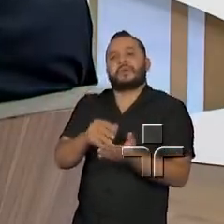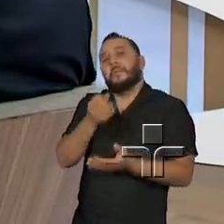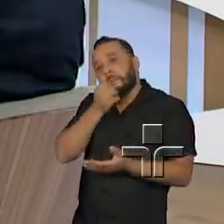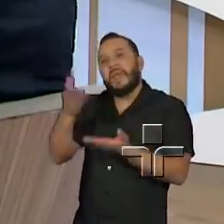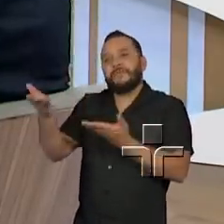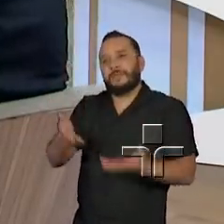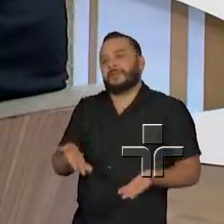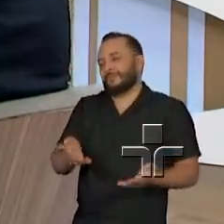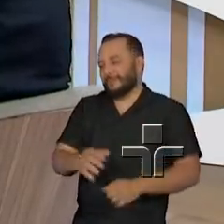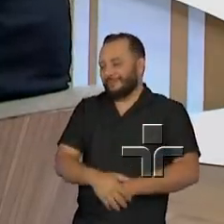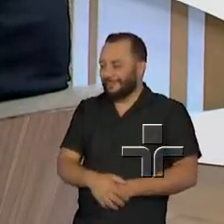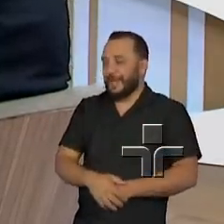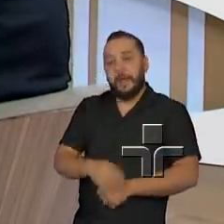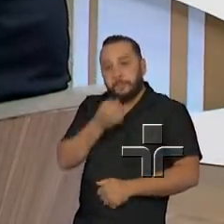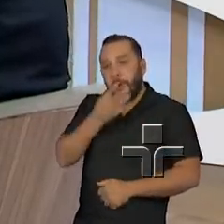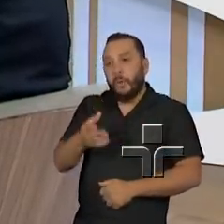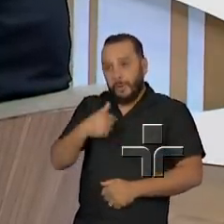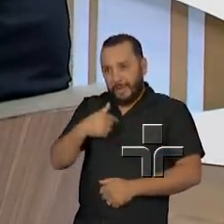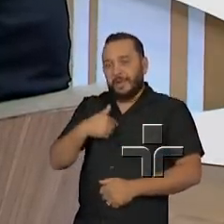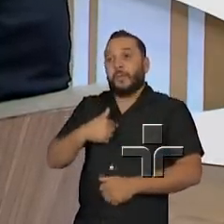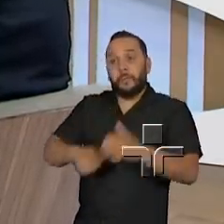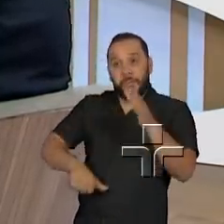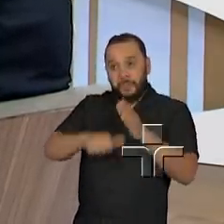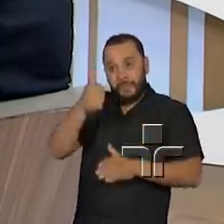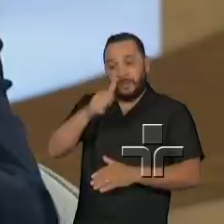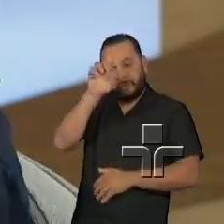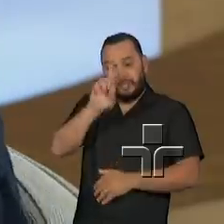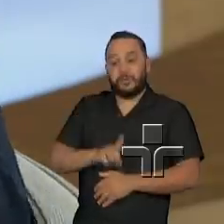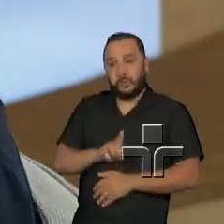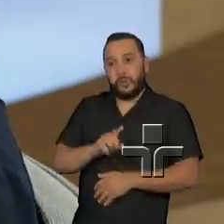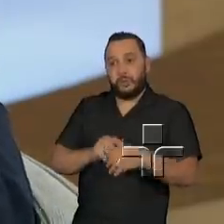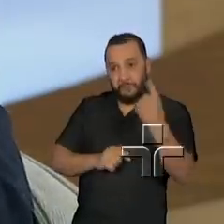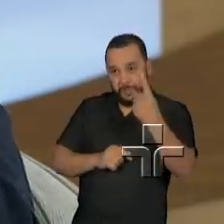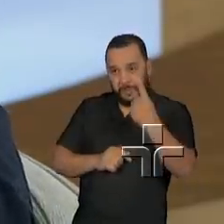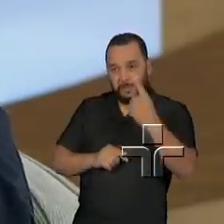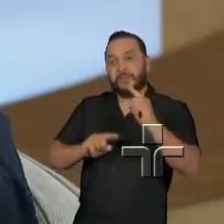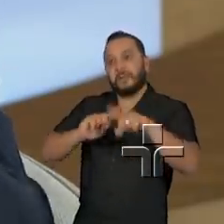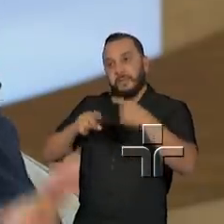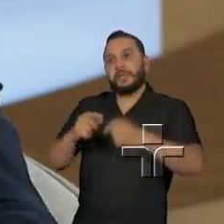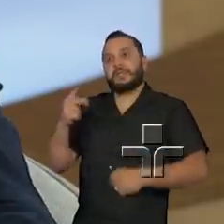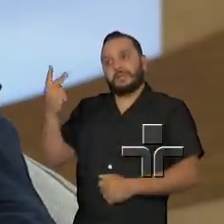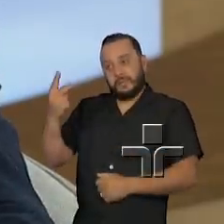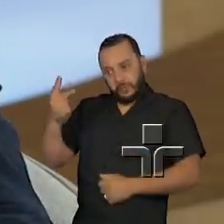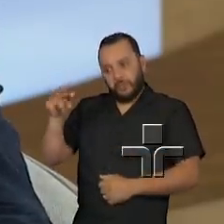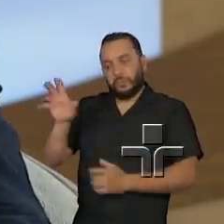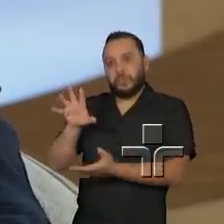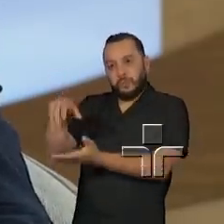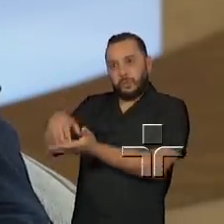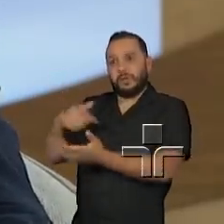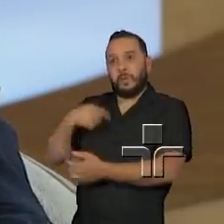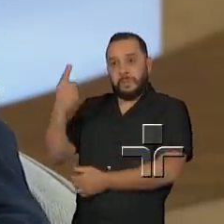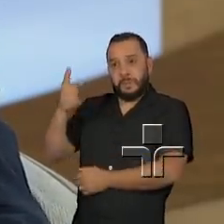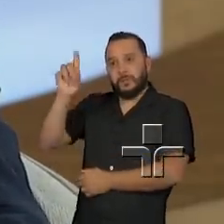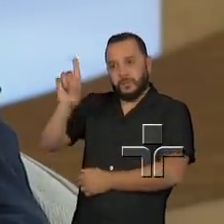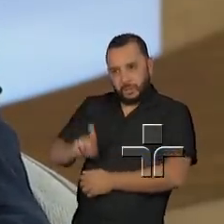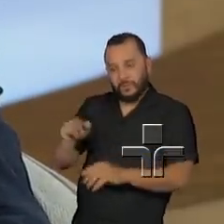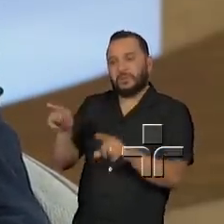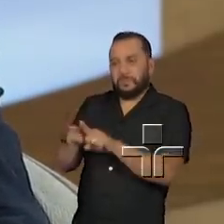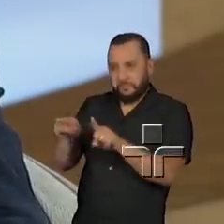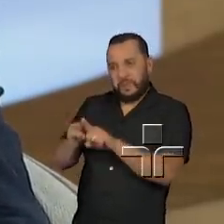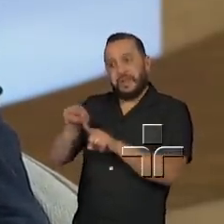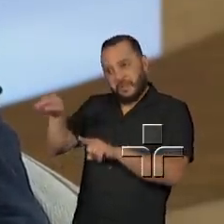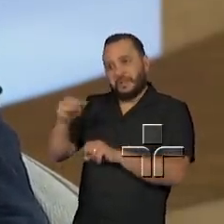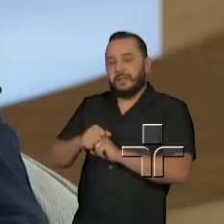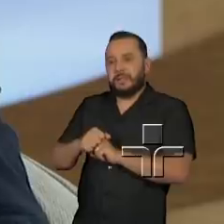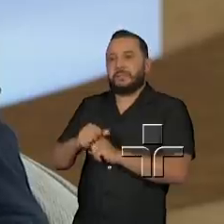Eu participei da fundação do primeiro, fui o primeiro diretor, e participei da fundação do segundo instituto e fui o primeiro diretor desse instituto